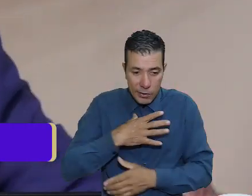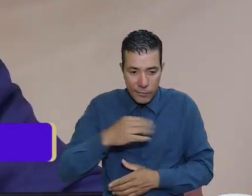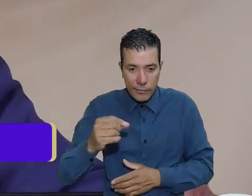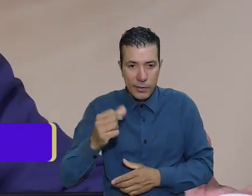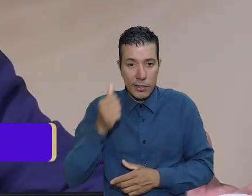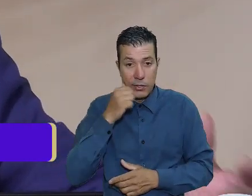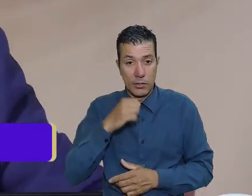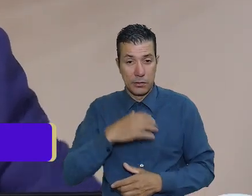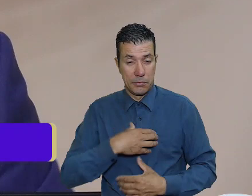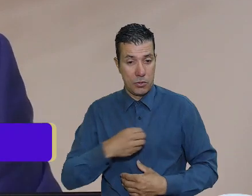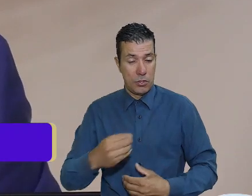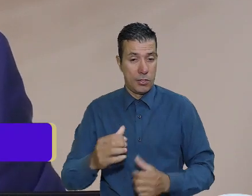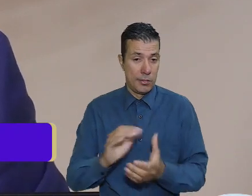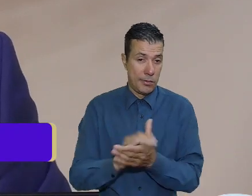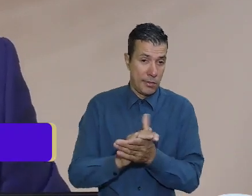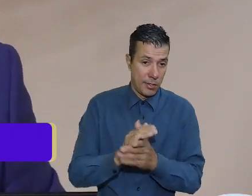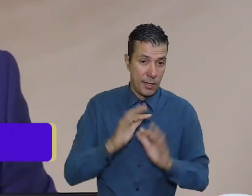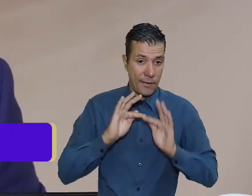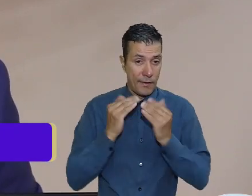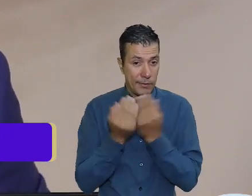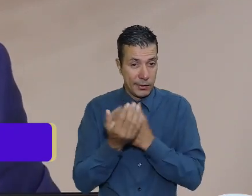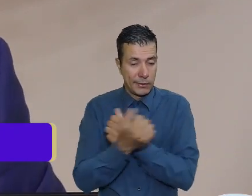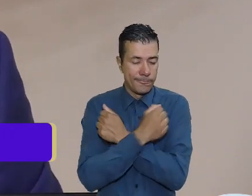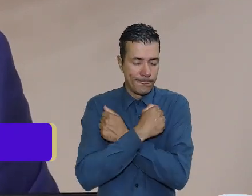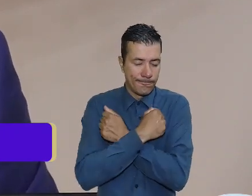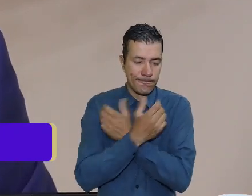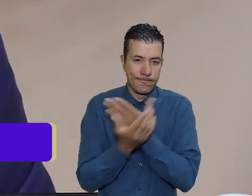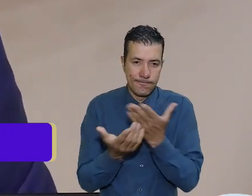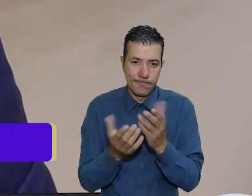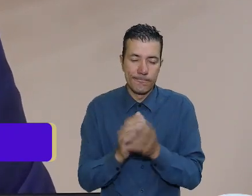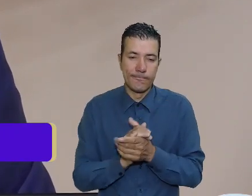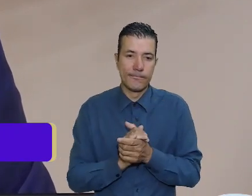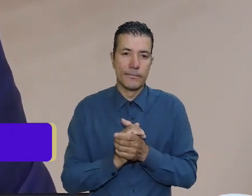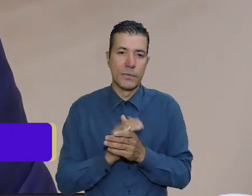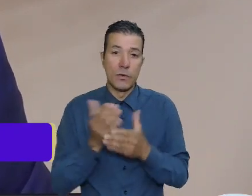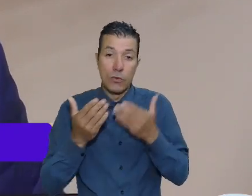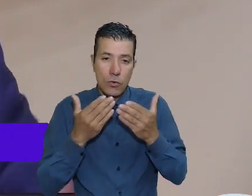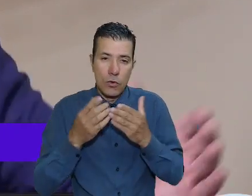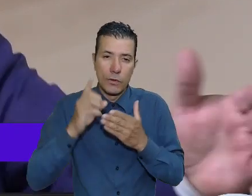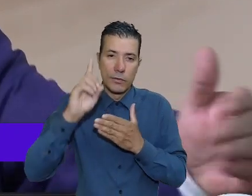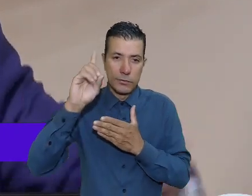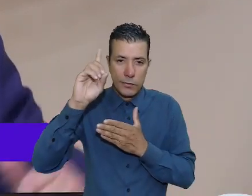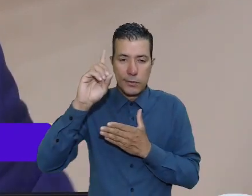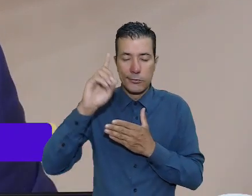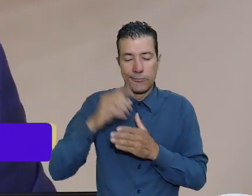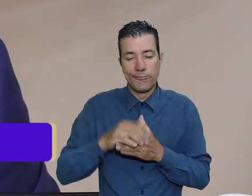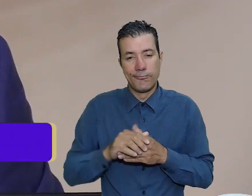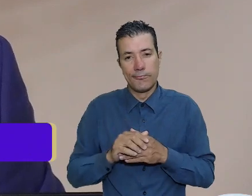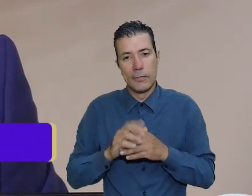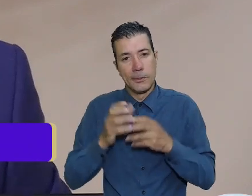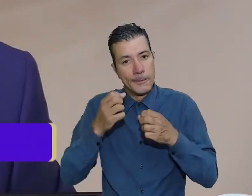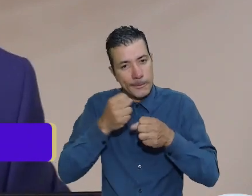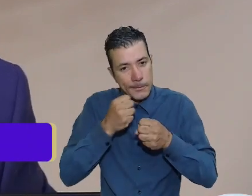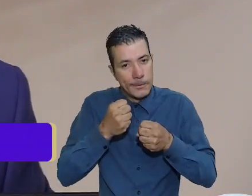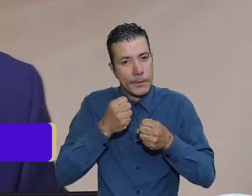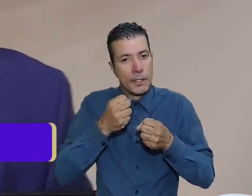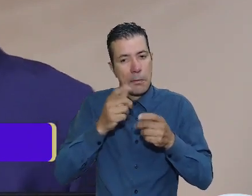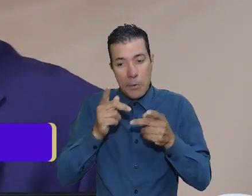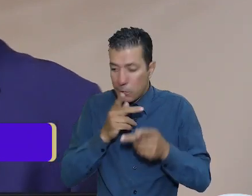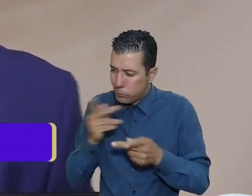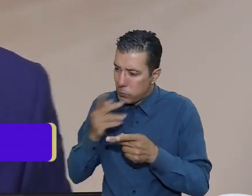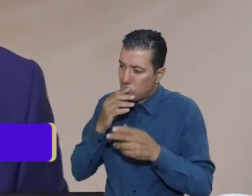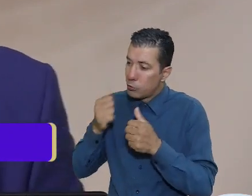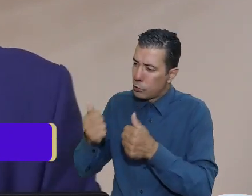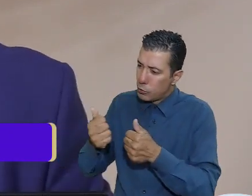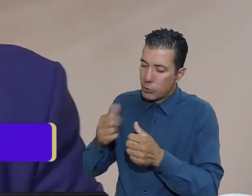sua esposa, a sua família. Vamos orar, vamos falar com Deus. Que mensagem poderosa, pastor Alexandre. Que mensagem